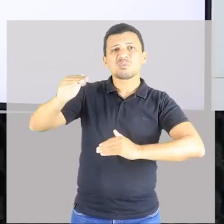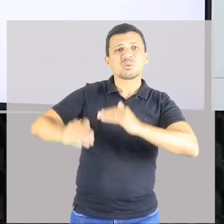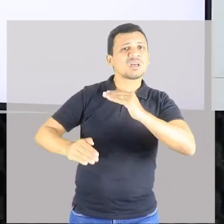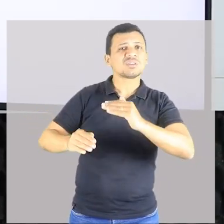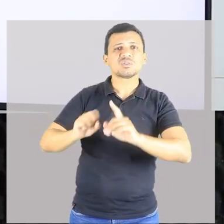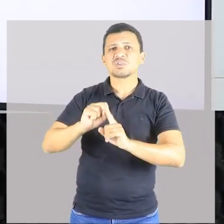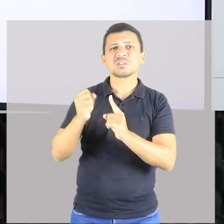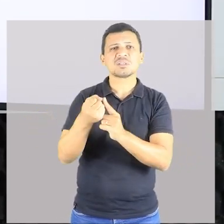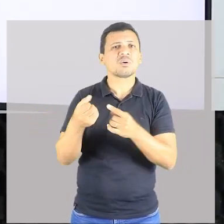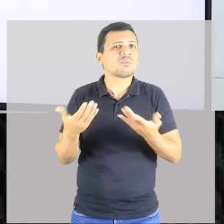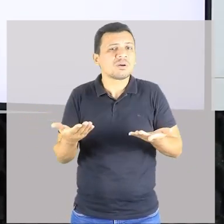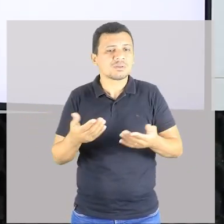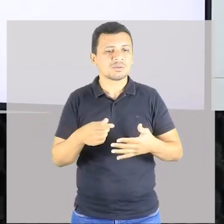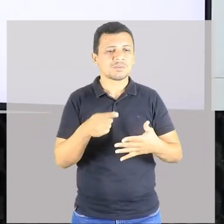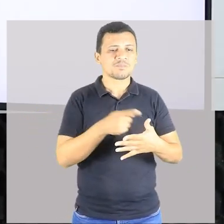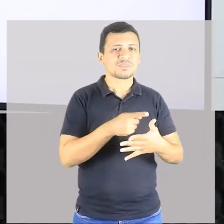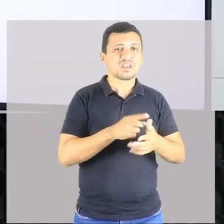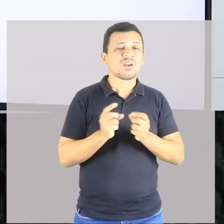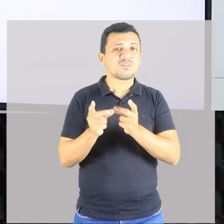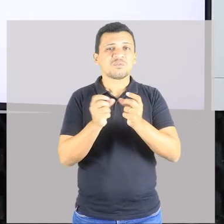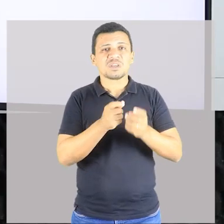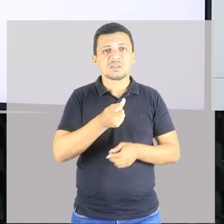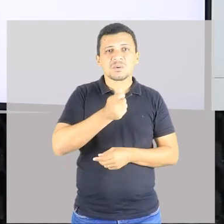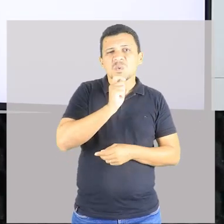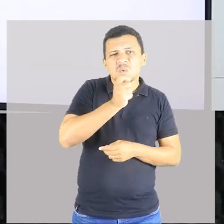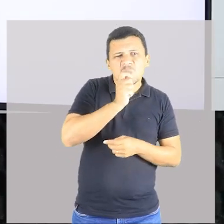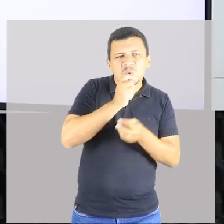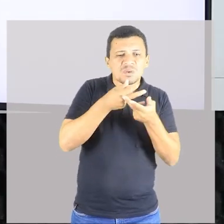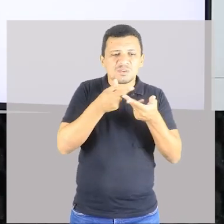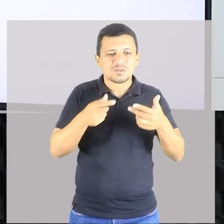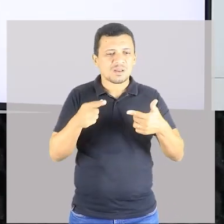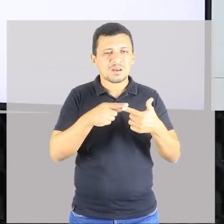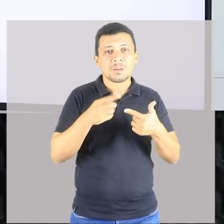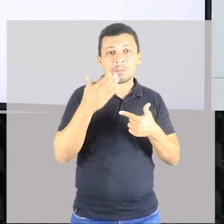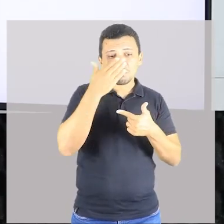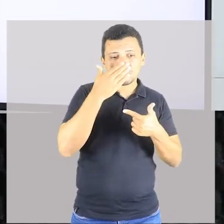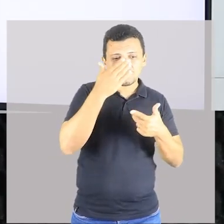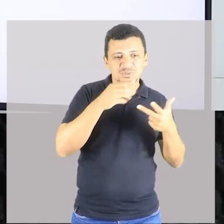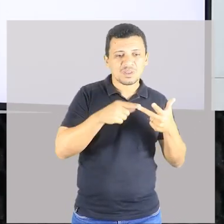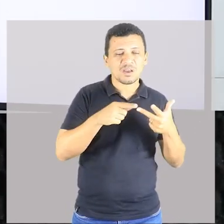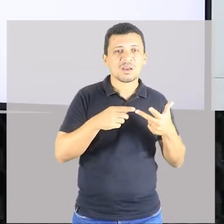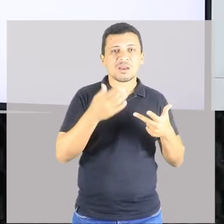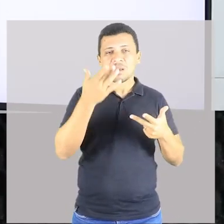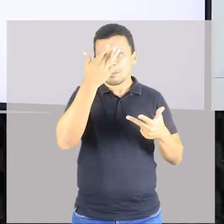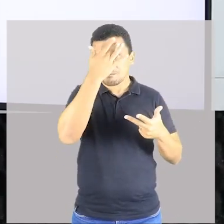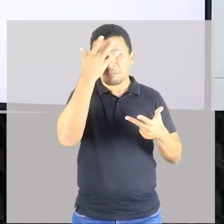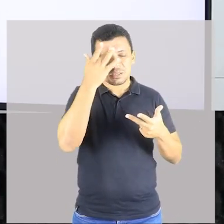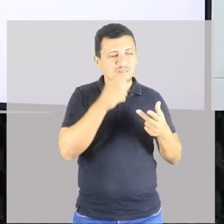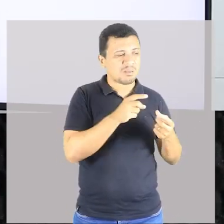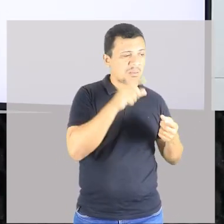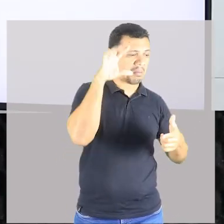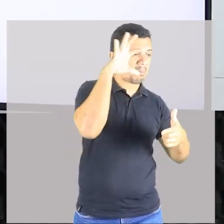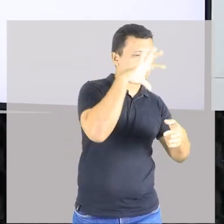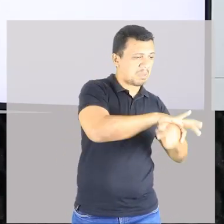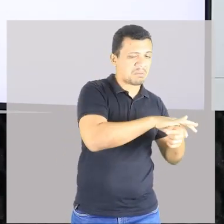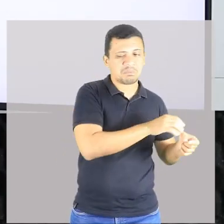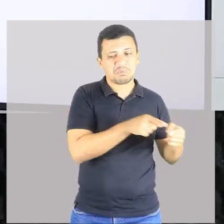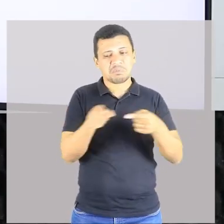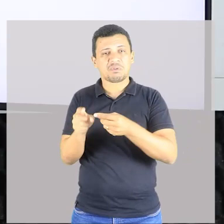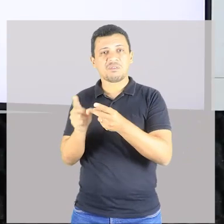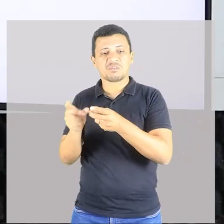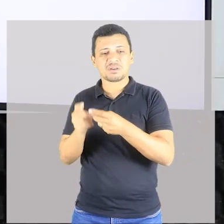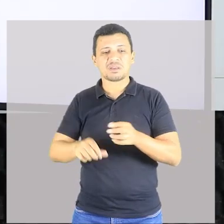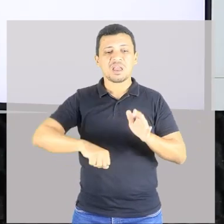consegue potencializar? Tráfico de drogas, prostituição, tráfico de pessoas ou órgãos, crimes digitais e crimes fiscais,